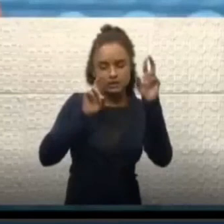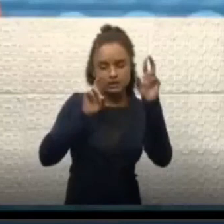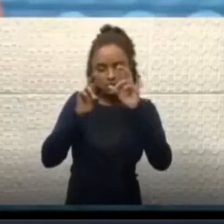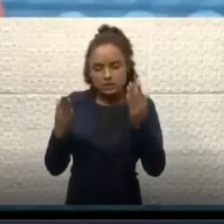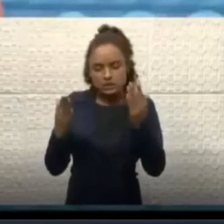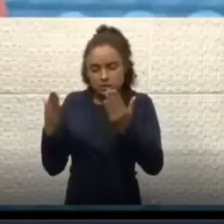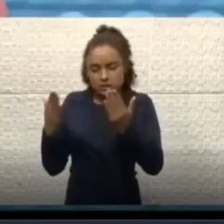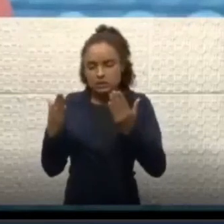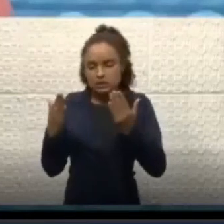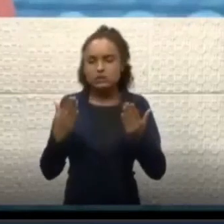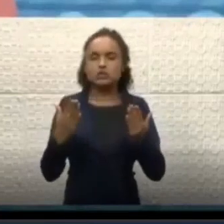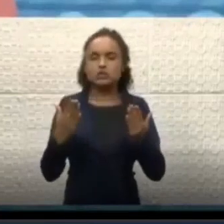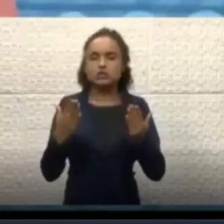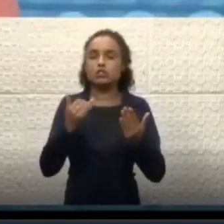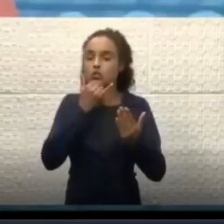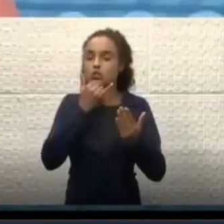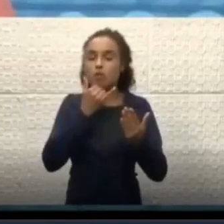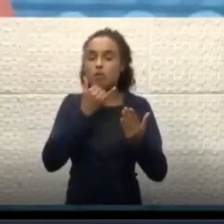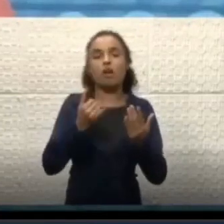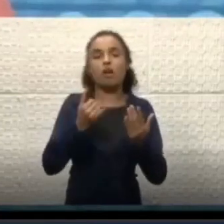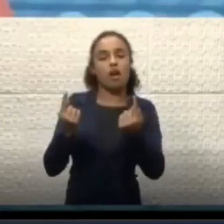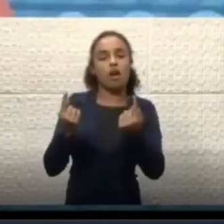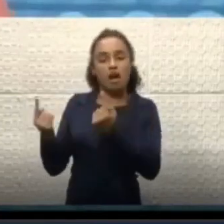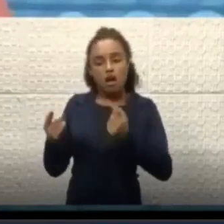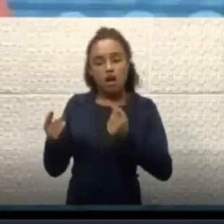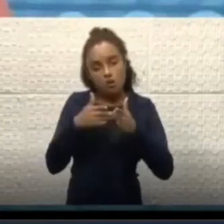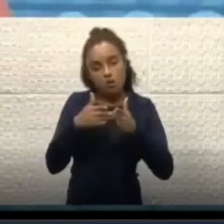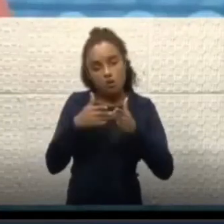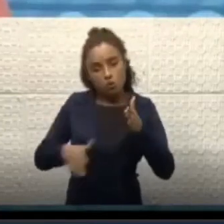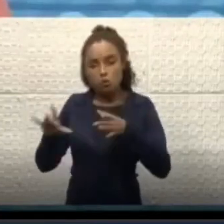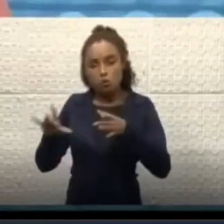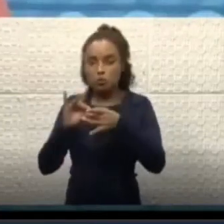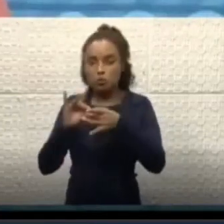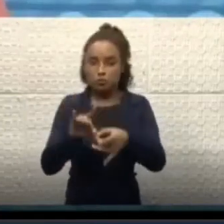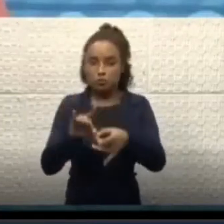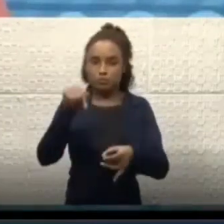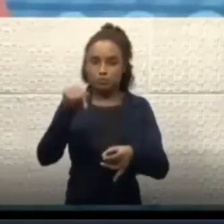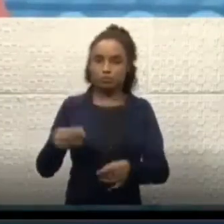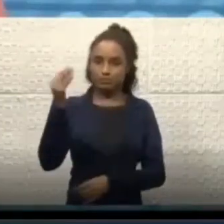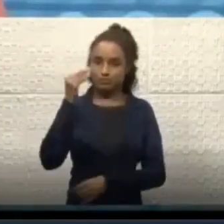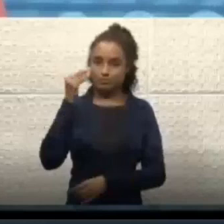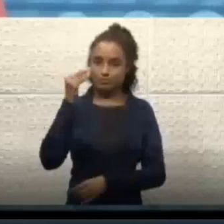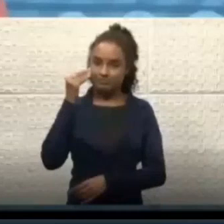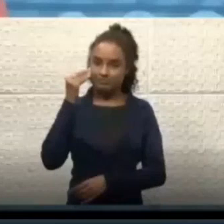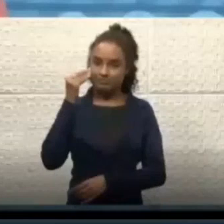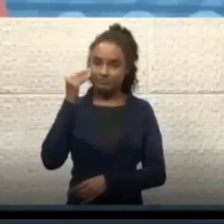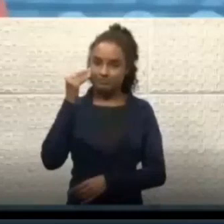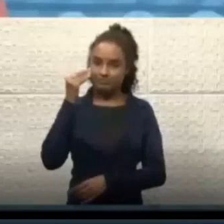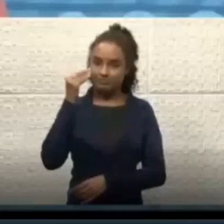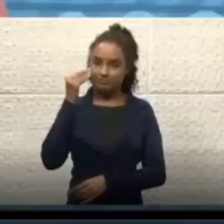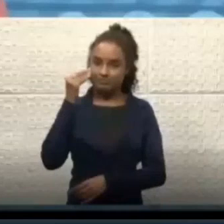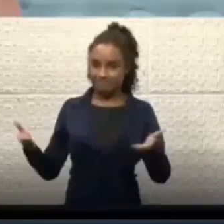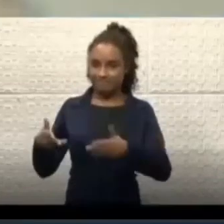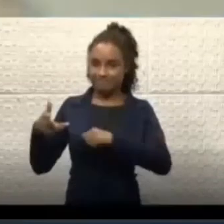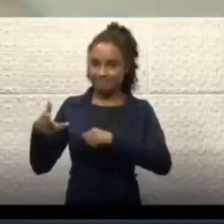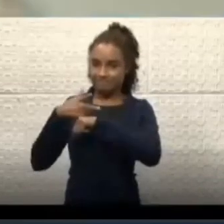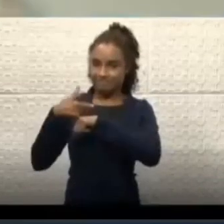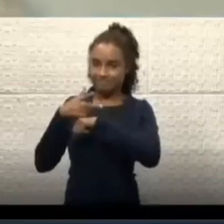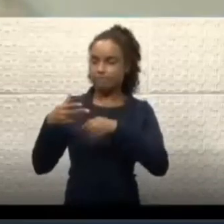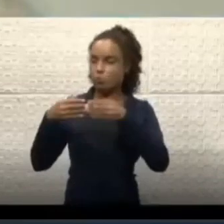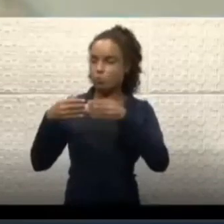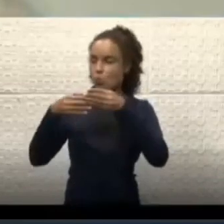Cada um dos componentes de sujidade que nós vamos ter presentes nessas amostras, tudo bem? Então, vamos para a